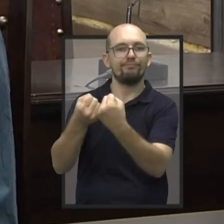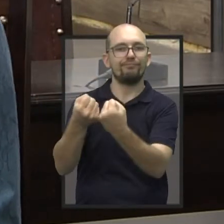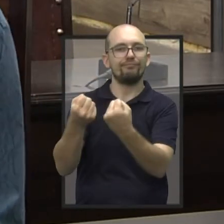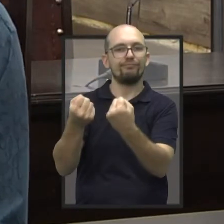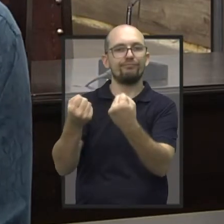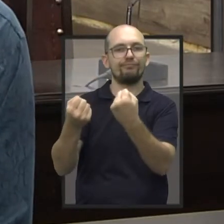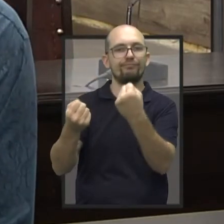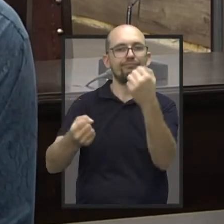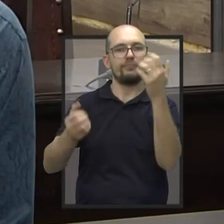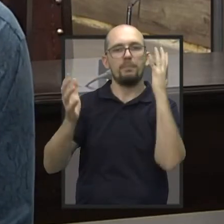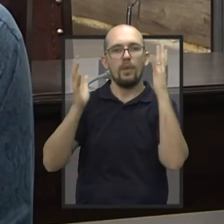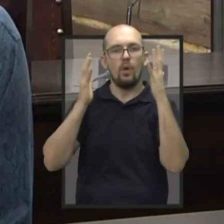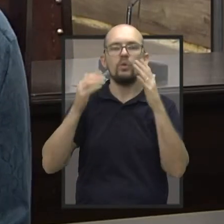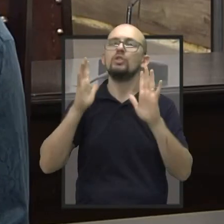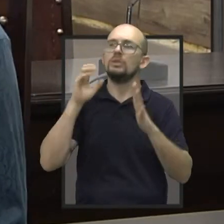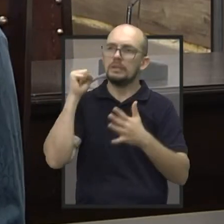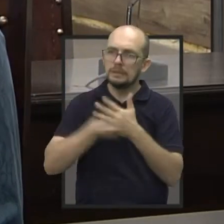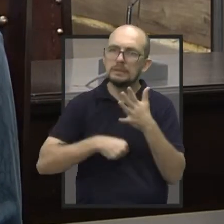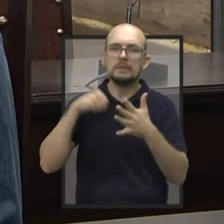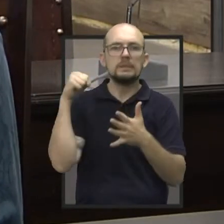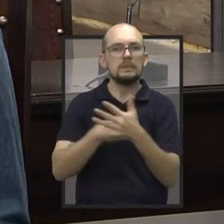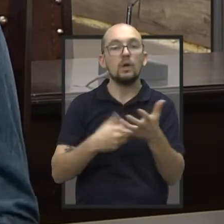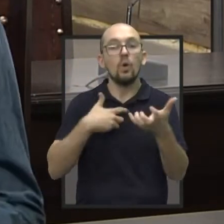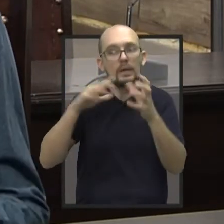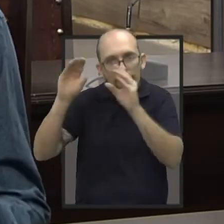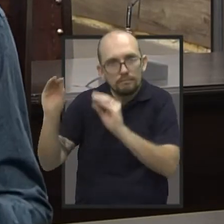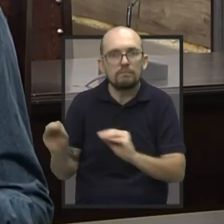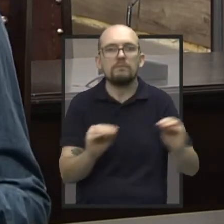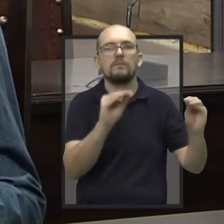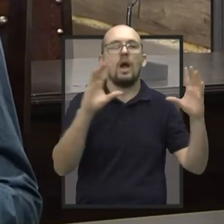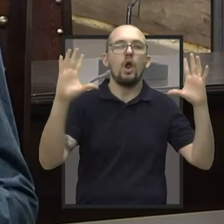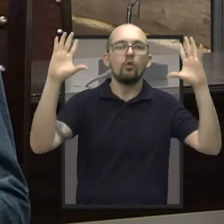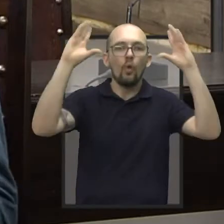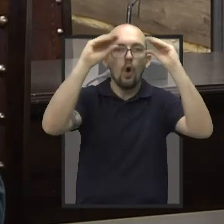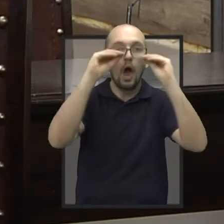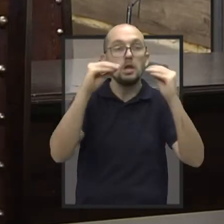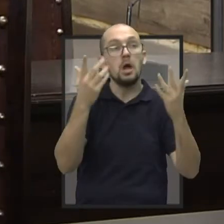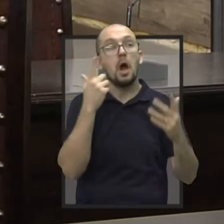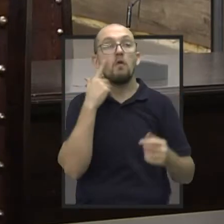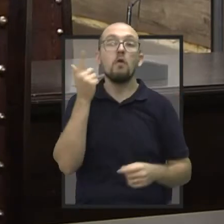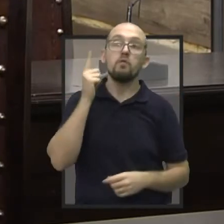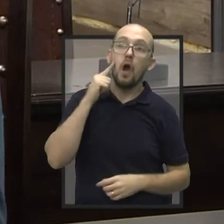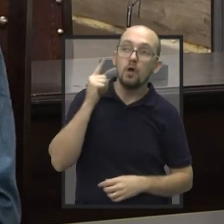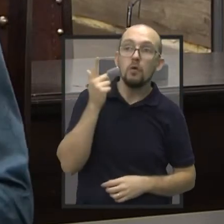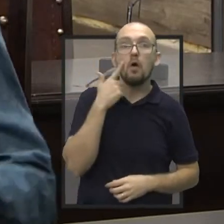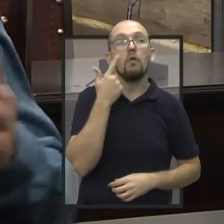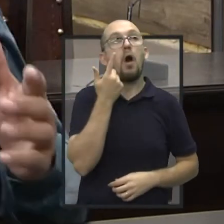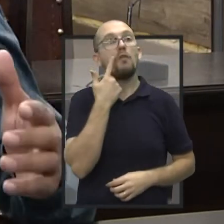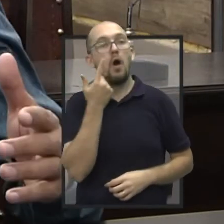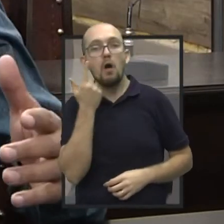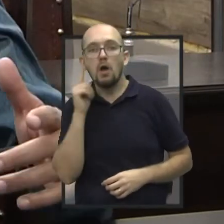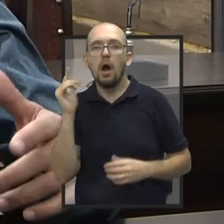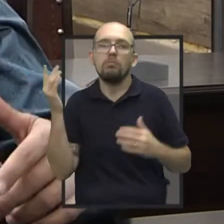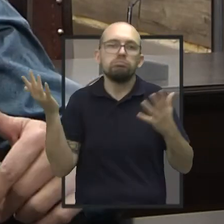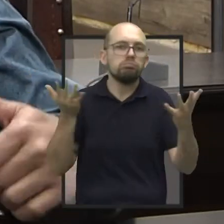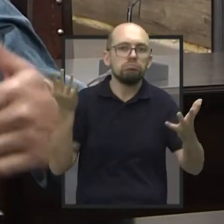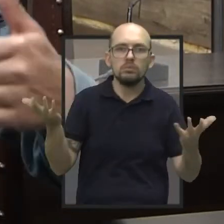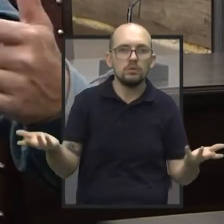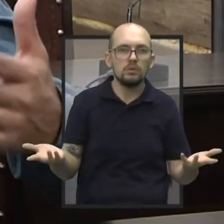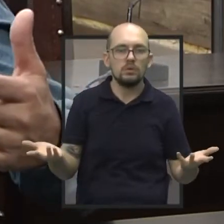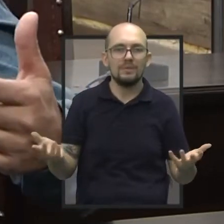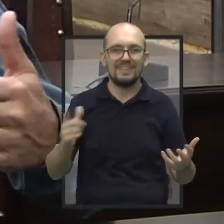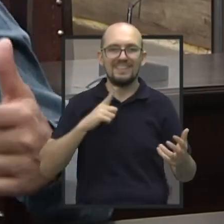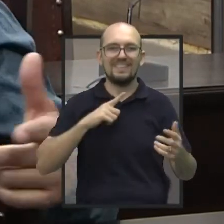até inclusive para passar a coleta à noite, que até agora ficaram de ver, até agora nada, para tirar um ferro usado para